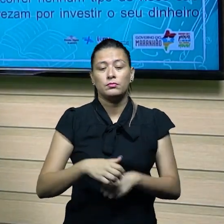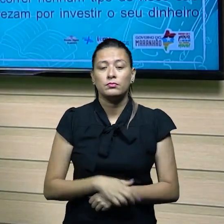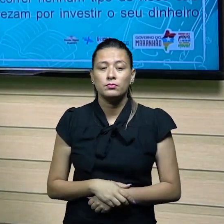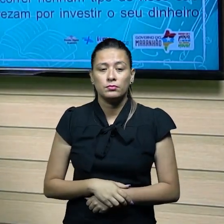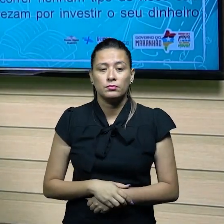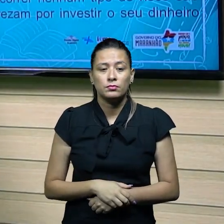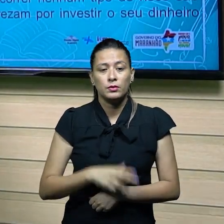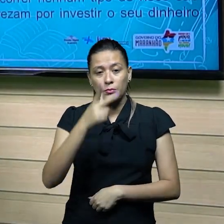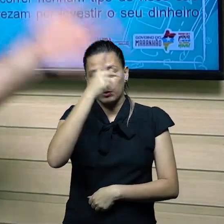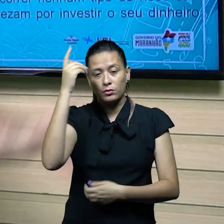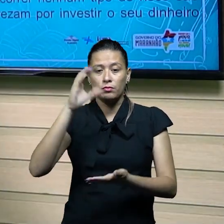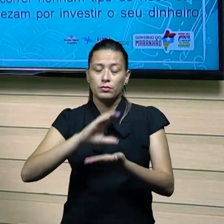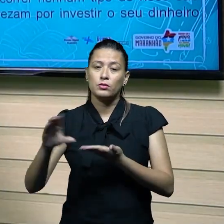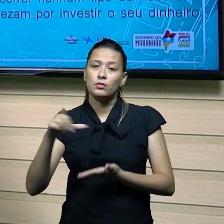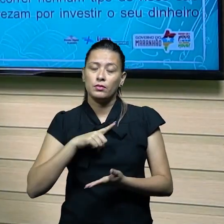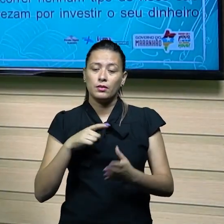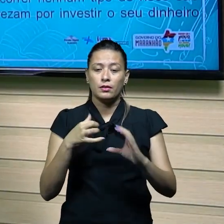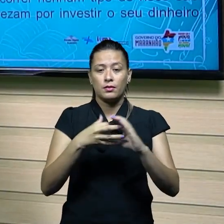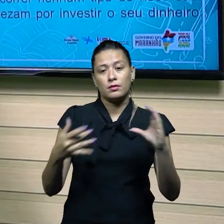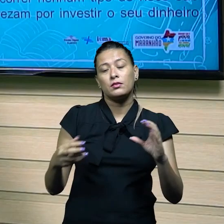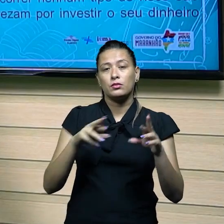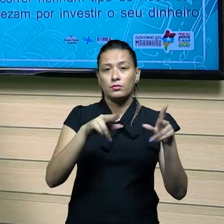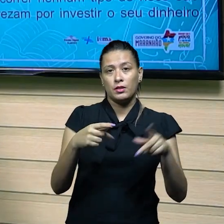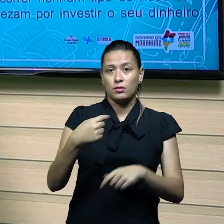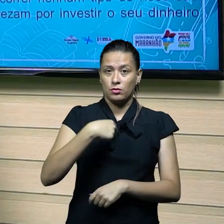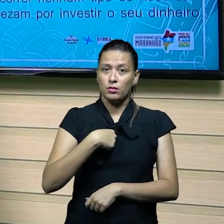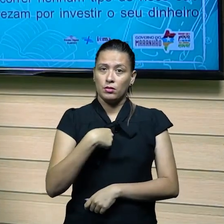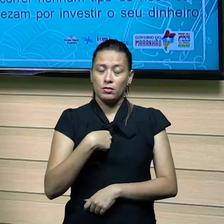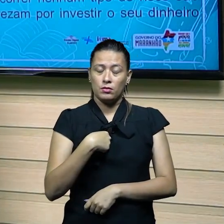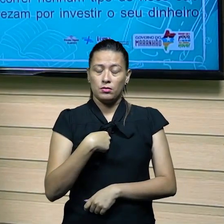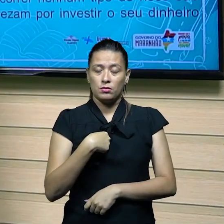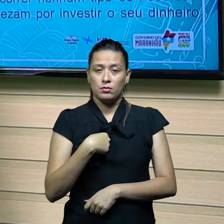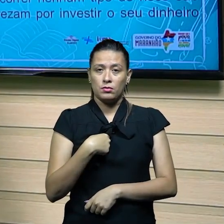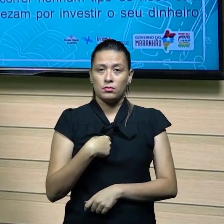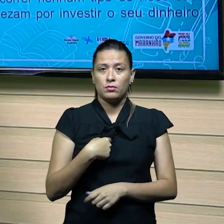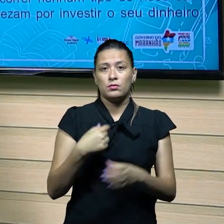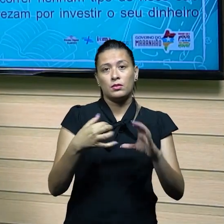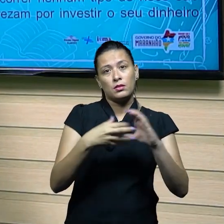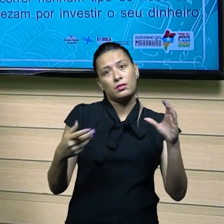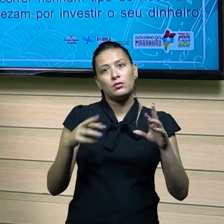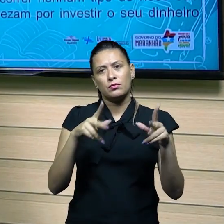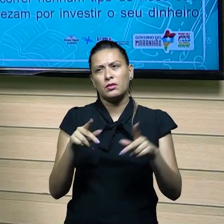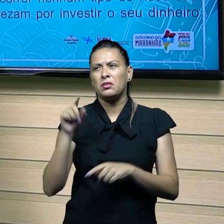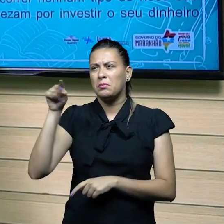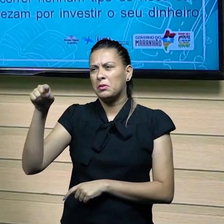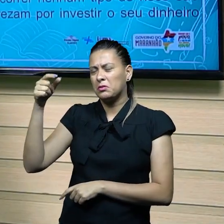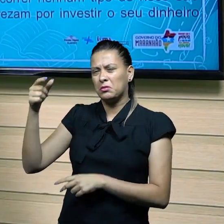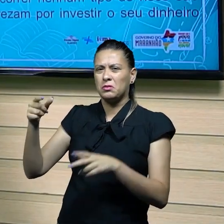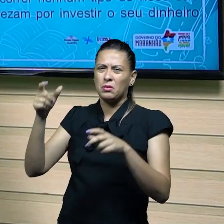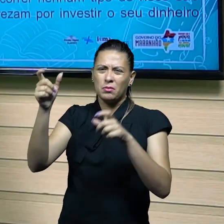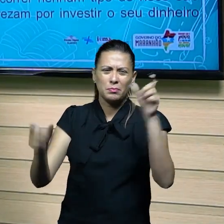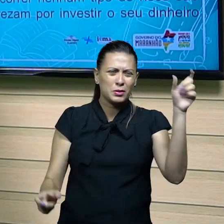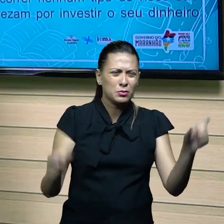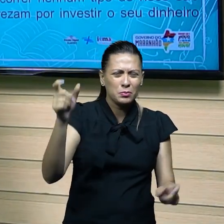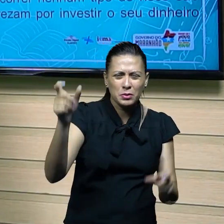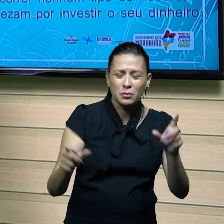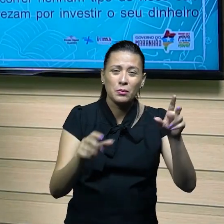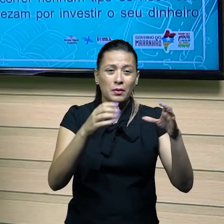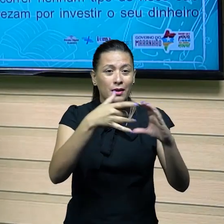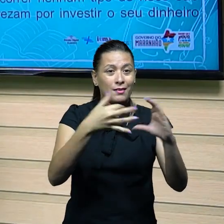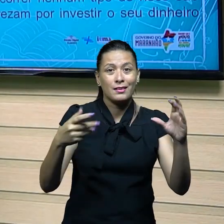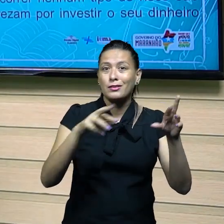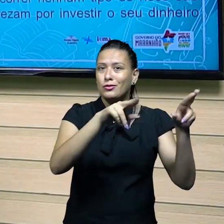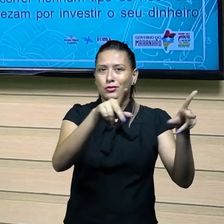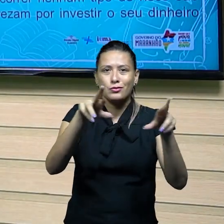ciclano tem um perfil, Maria tem um perfil, João, então todos eles têm perfis individuais para poder fazer essa análise e ver qual é o melhor investimento que pode fazer